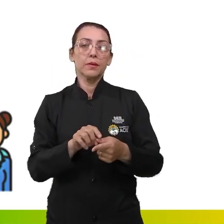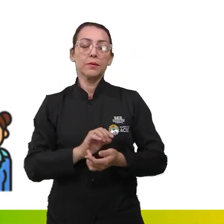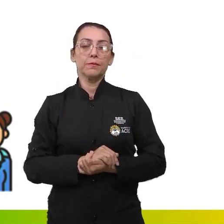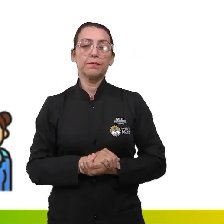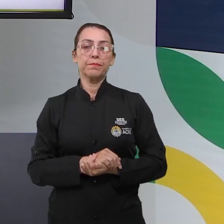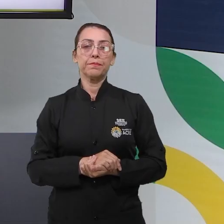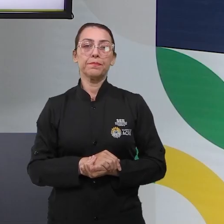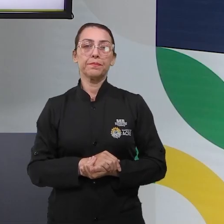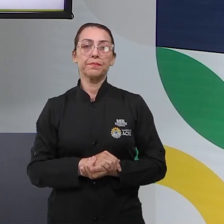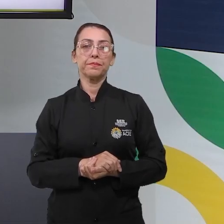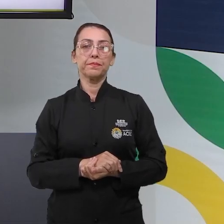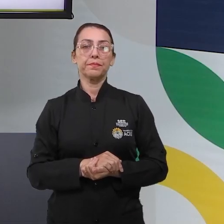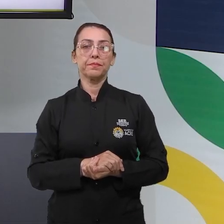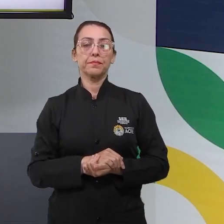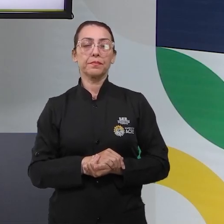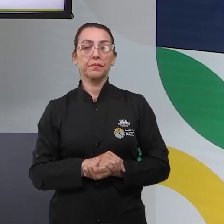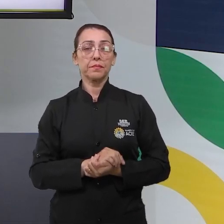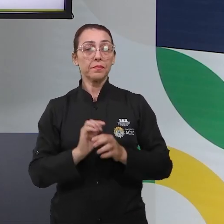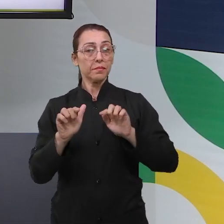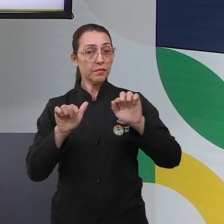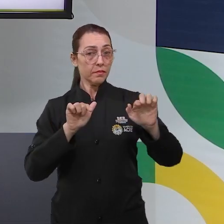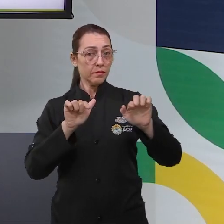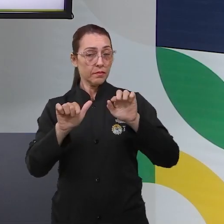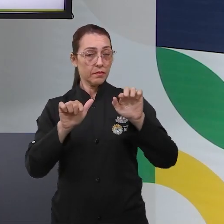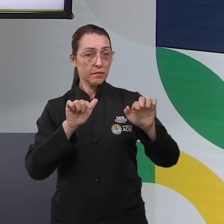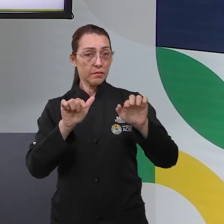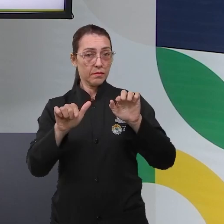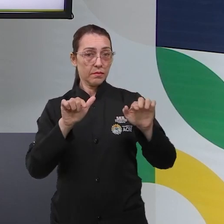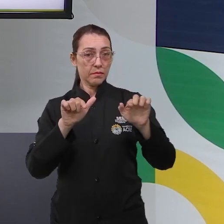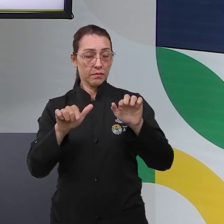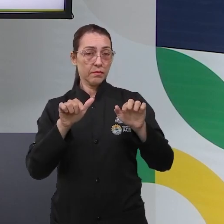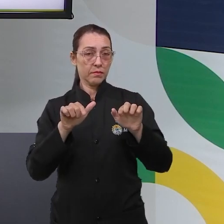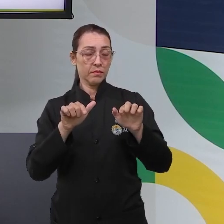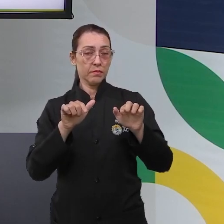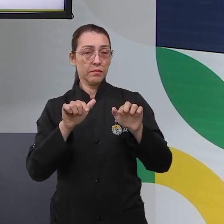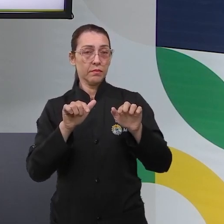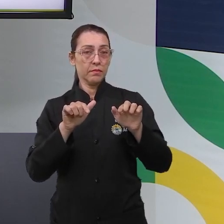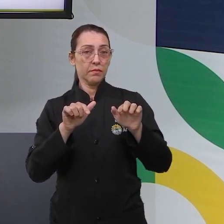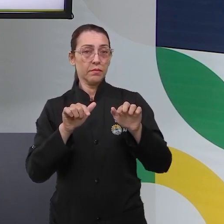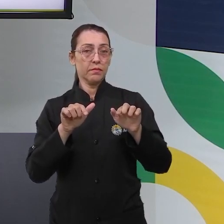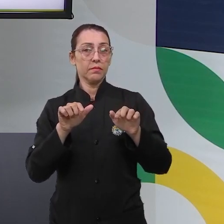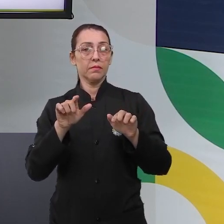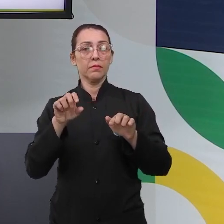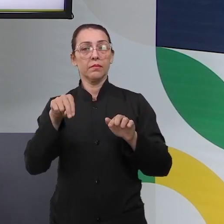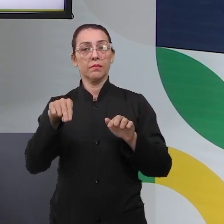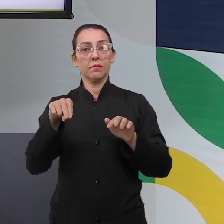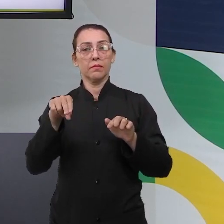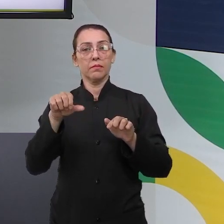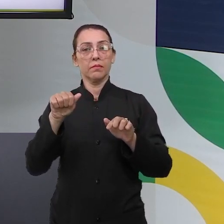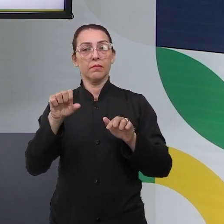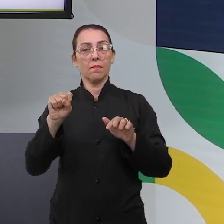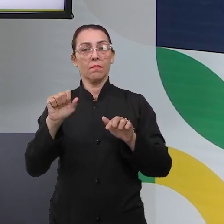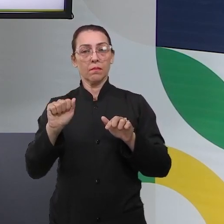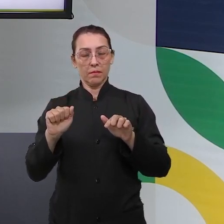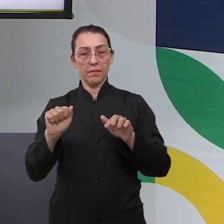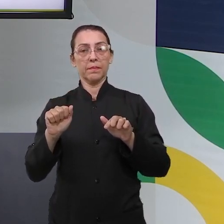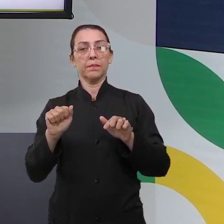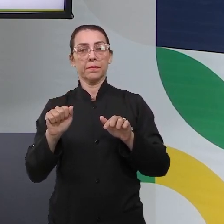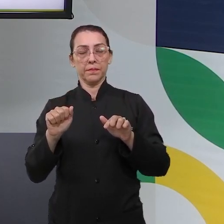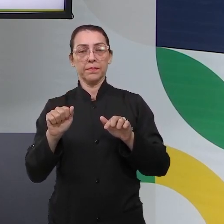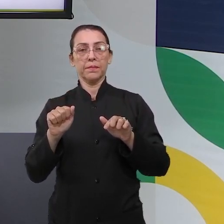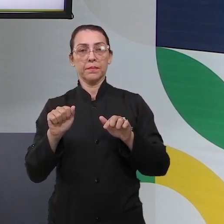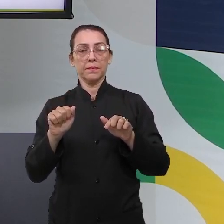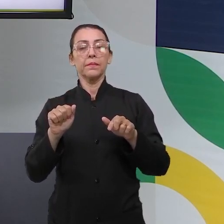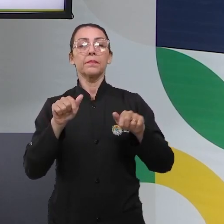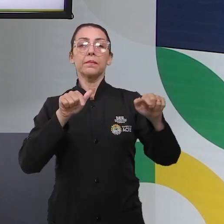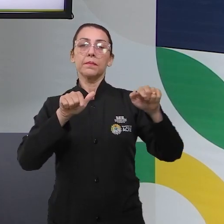que voa ao espaço. Na verdade, não. Trabalhou, tem os astronautas que são da NASA, né, aí um dos órgãos mais conhecidos.